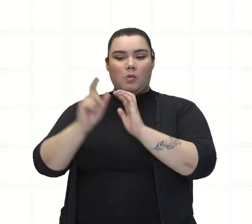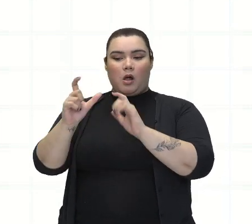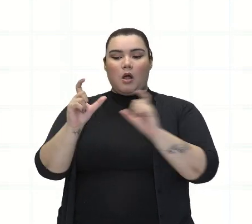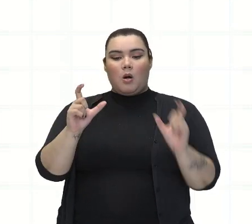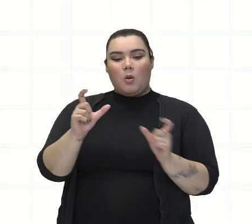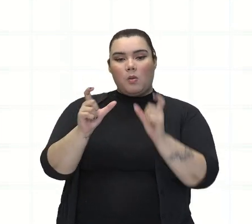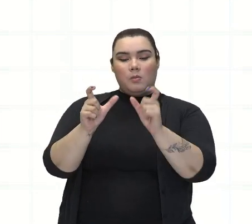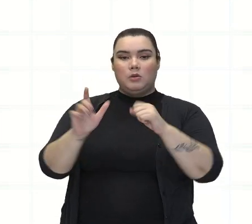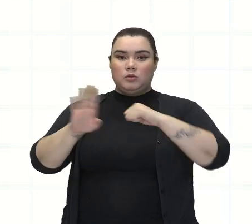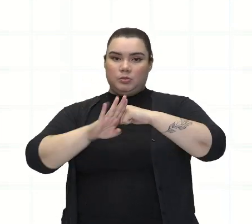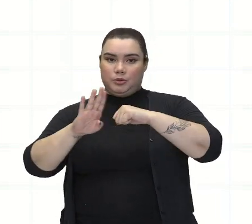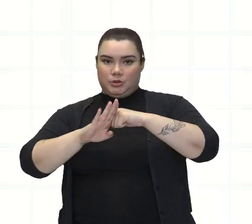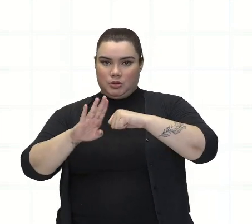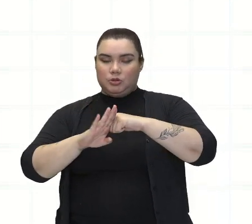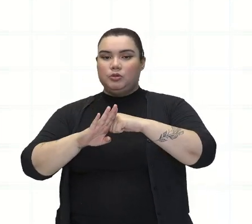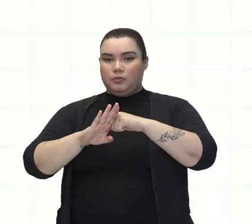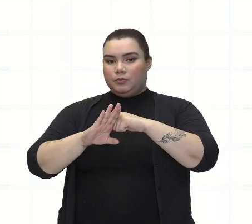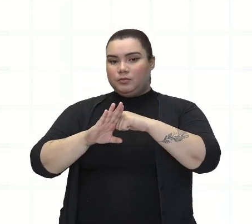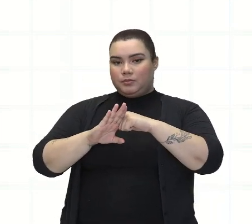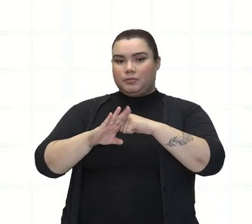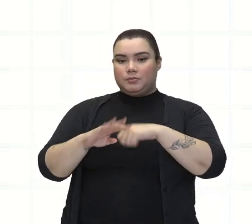o nosso